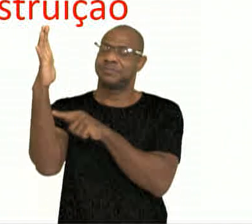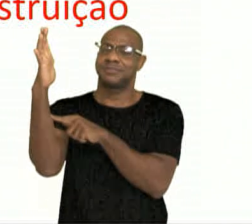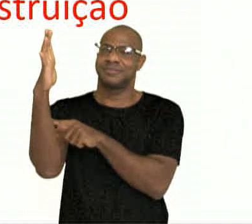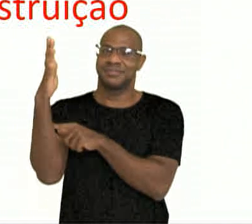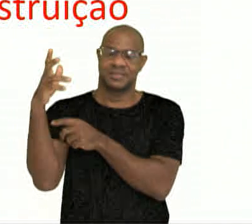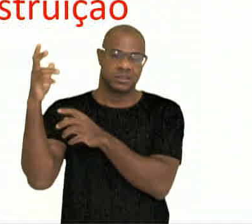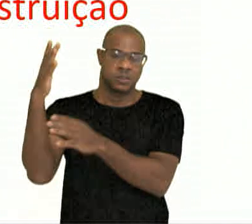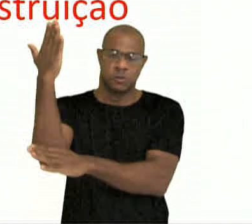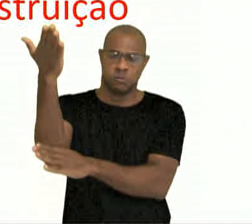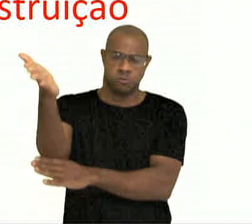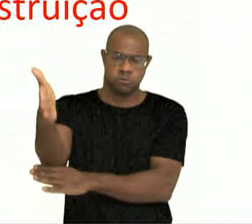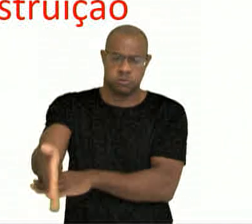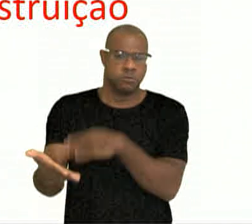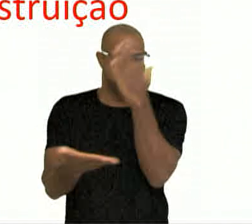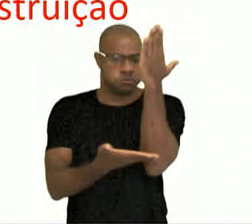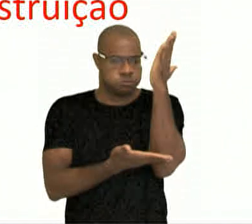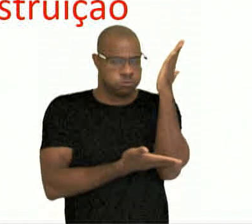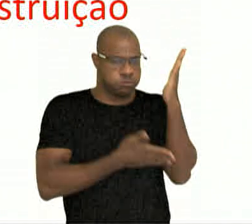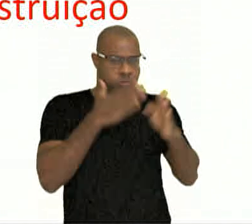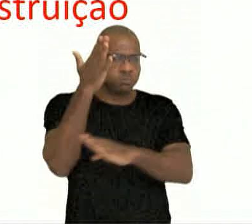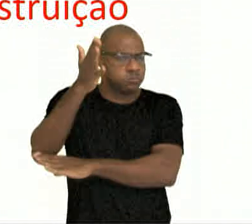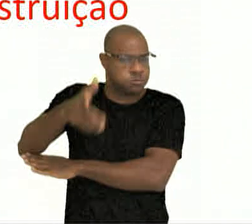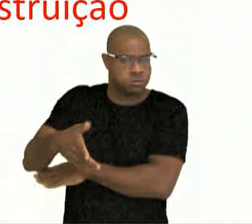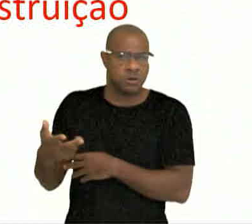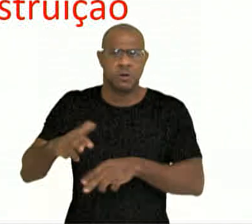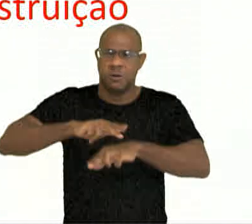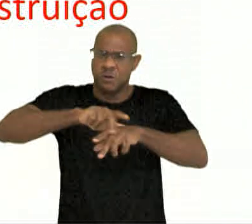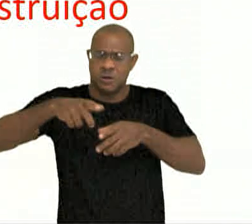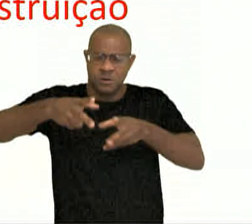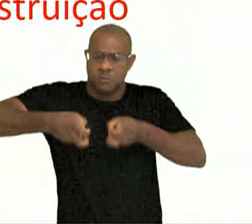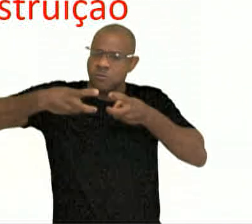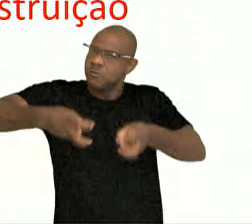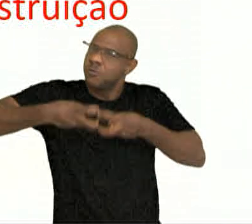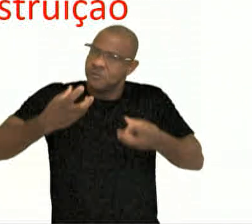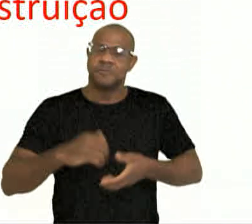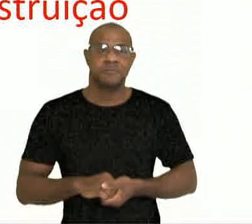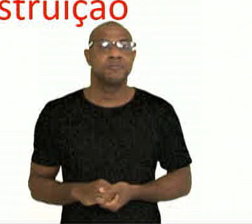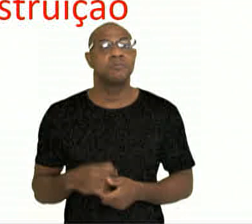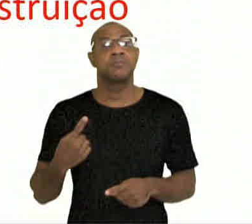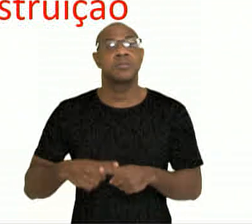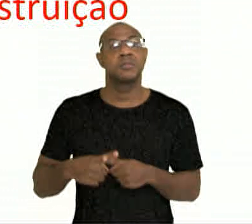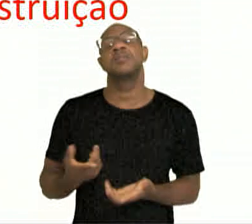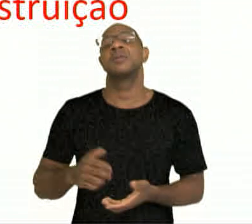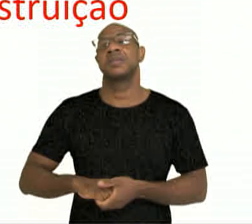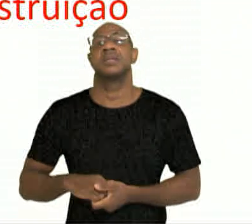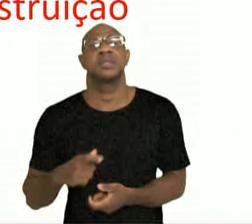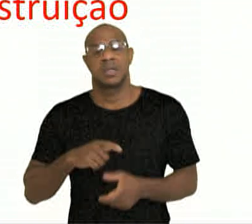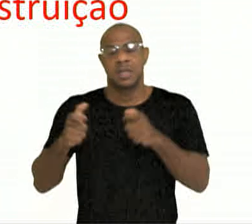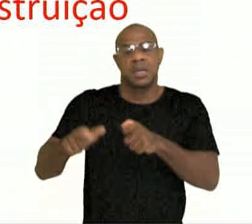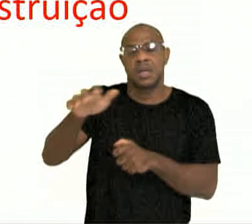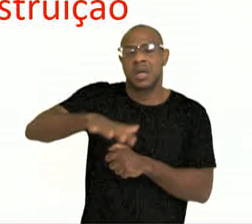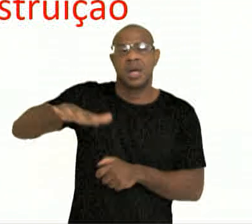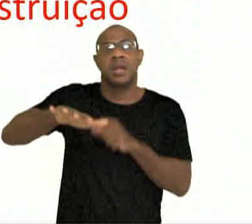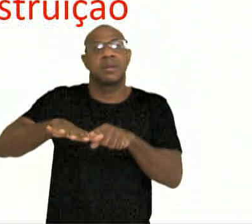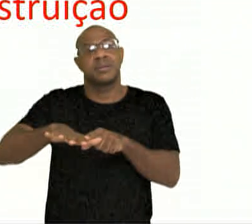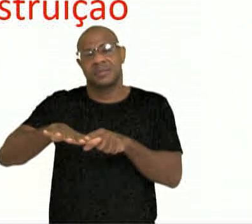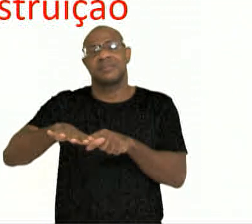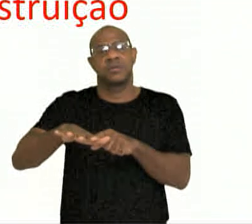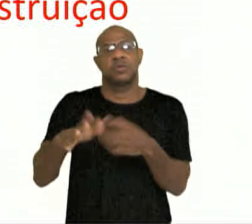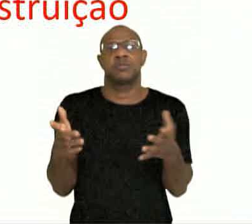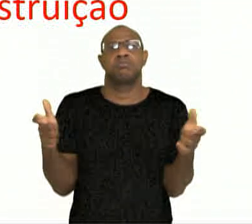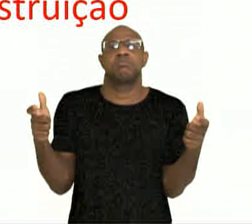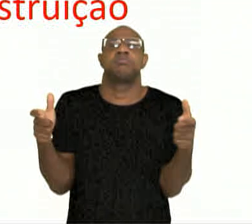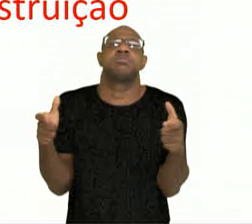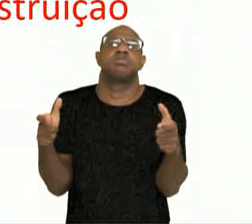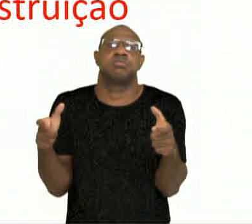colonizadores, hoje nós temos em torno de 5%. E a maioria das espécies dessas áreas entrou em extinção ou está